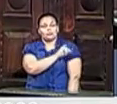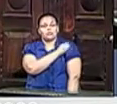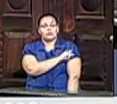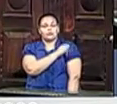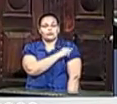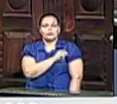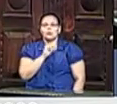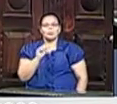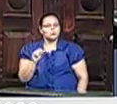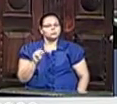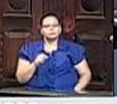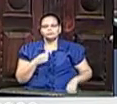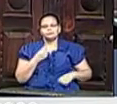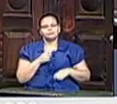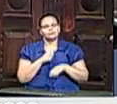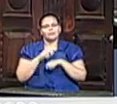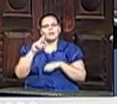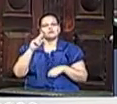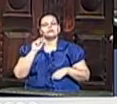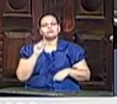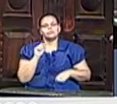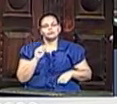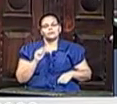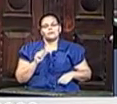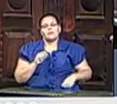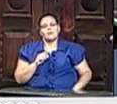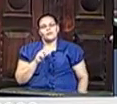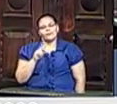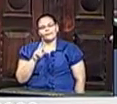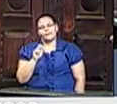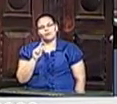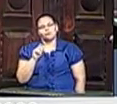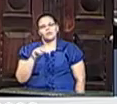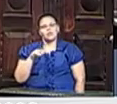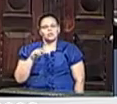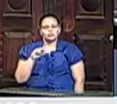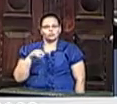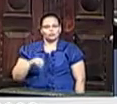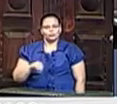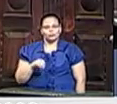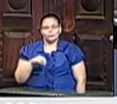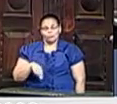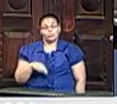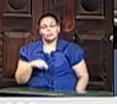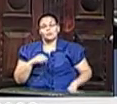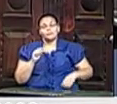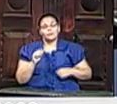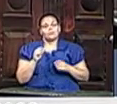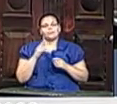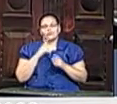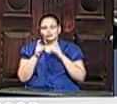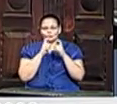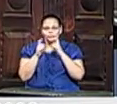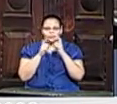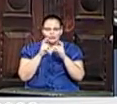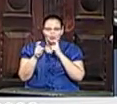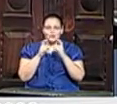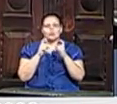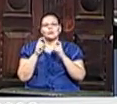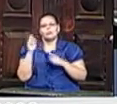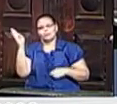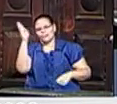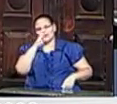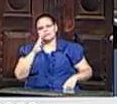um grande mestre da minha geração, o professor Gaudêncio Frigoto, e nós temos uma discussão acumulada no